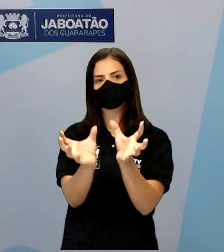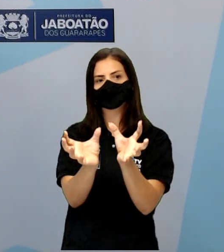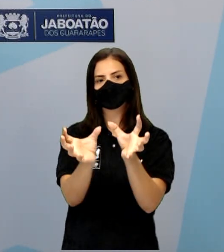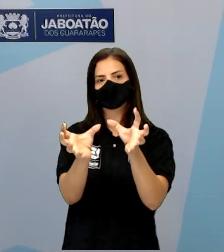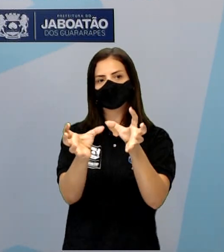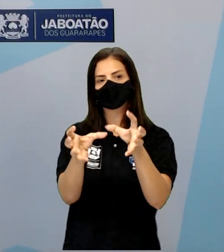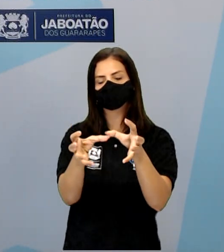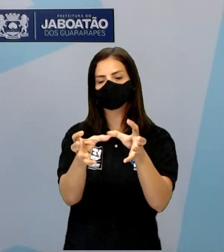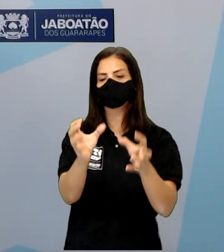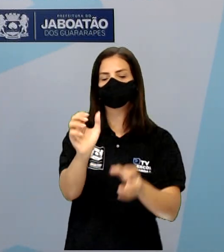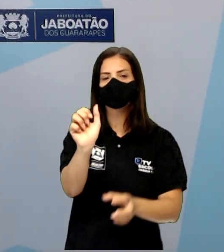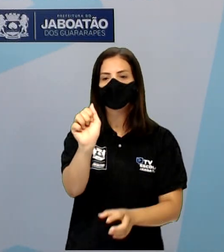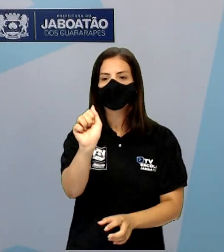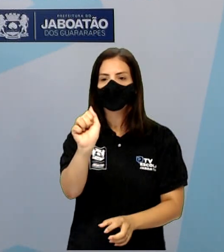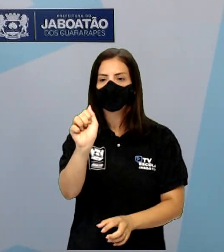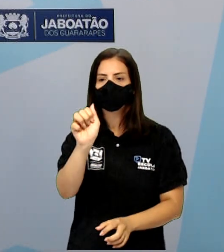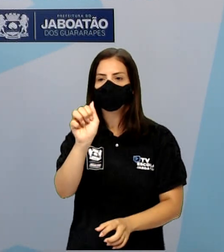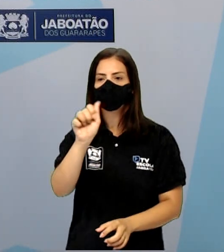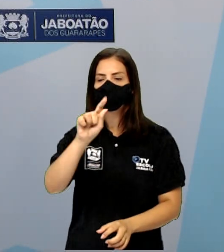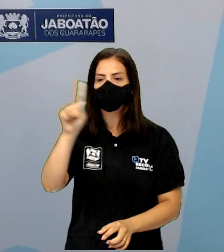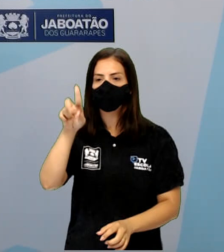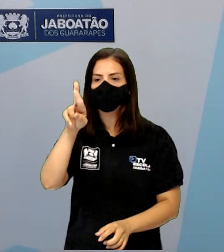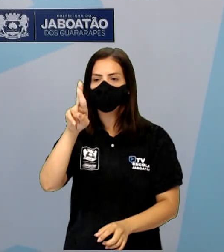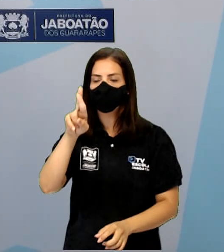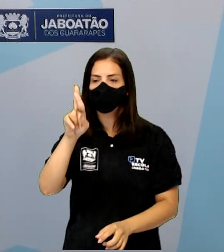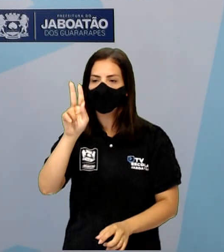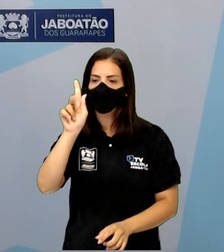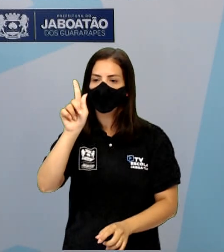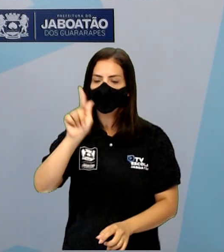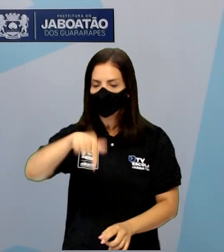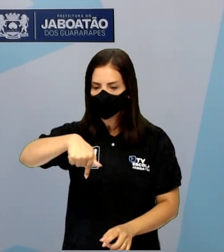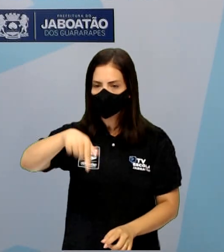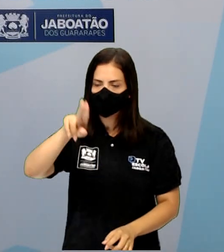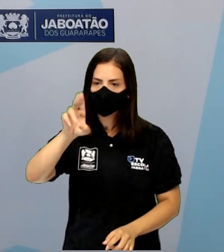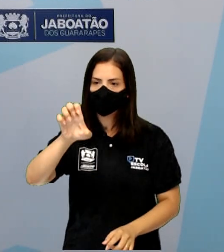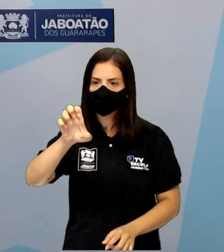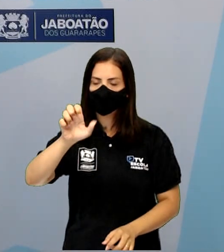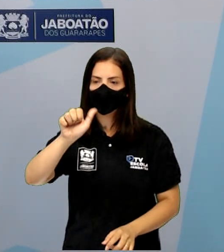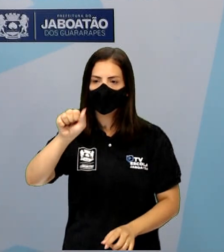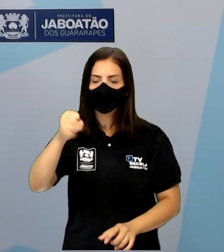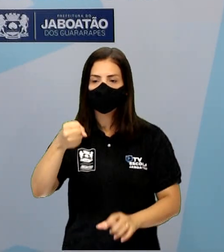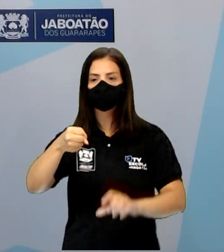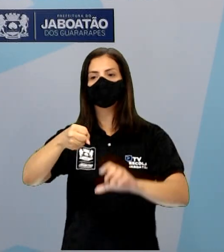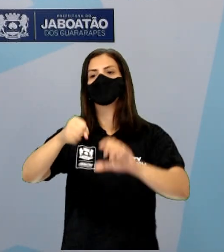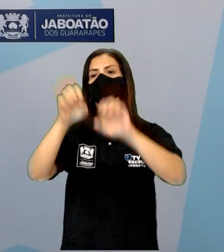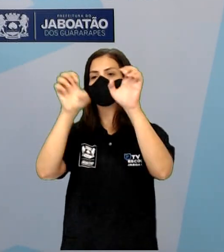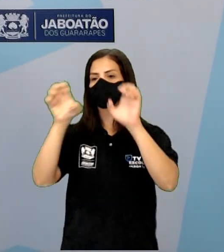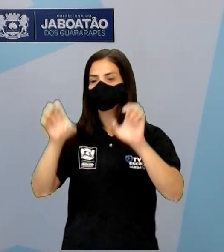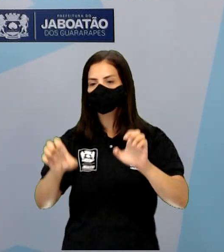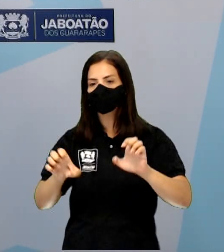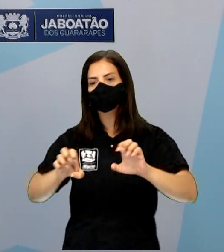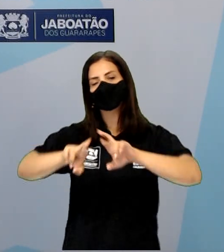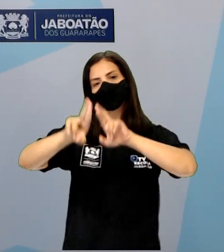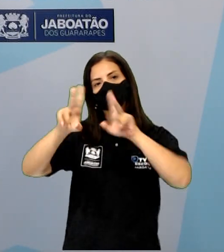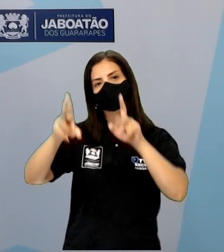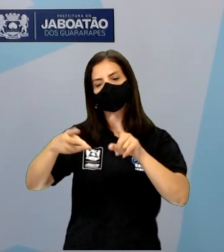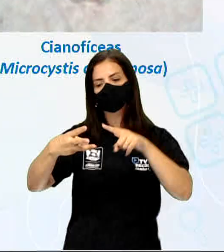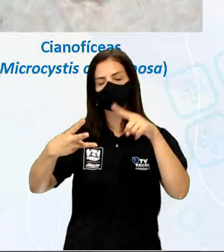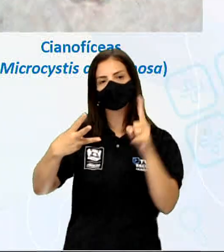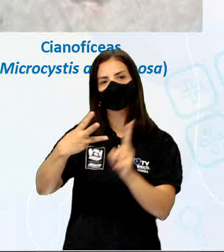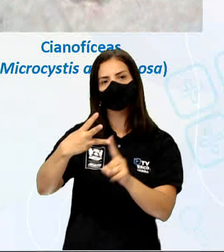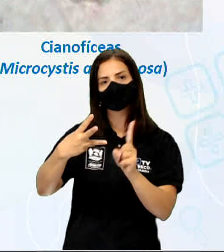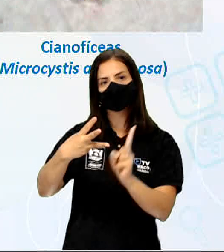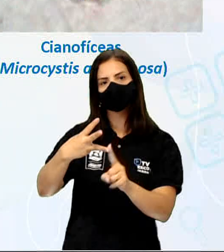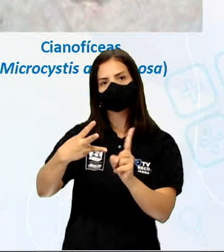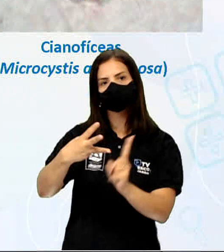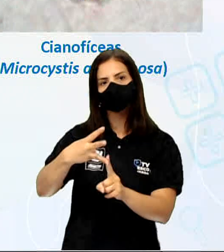sua estrutura, as moléculas que compõem o corpo delas são diferentes. E as cianofícias, que é o grupo de organismos procariontes